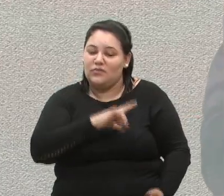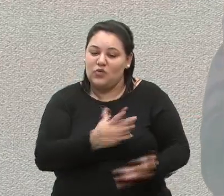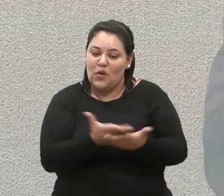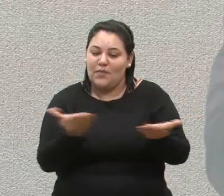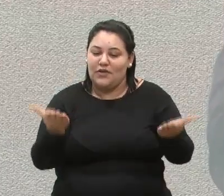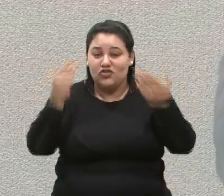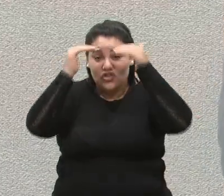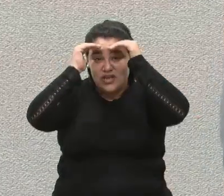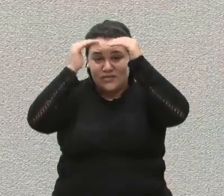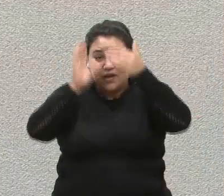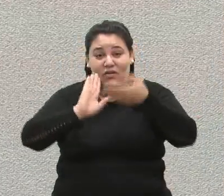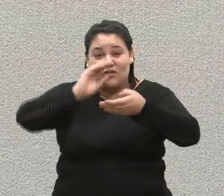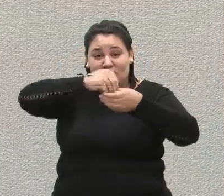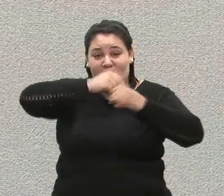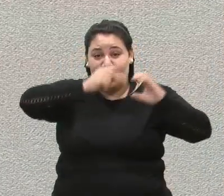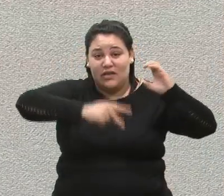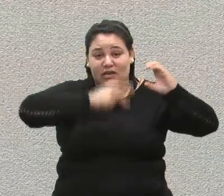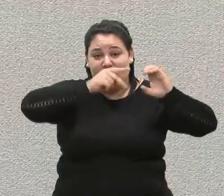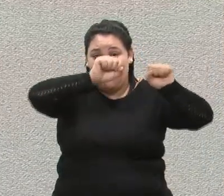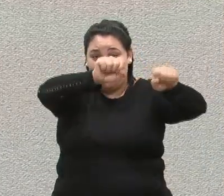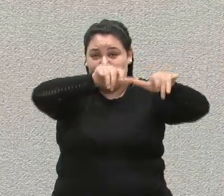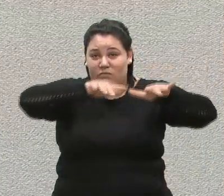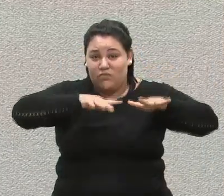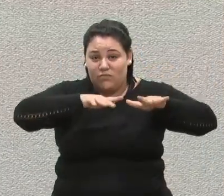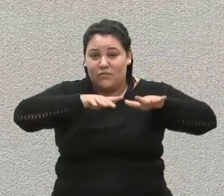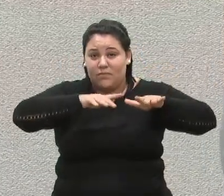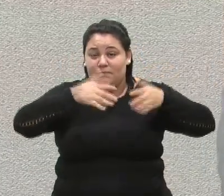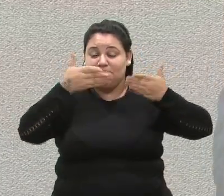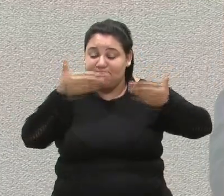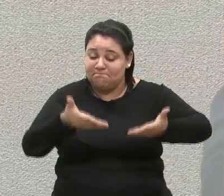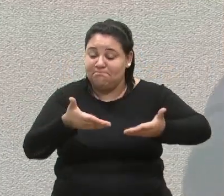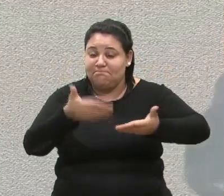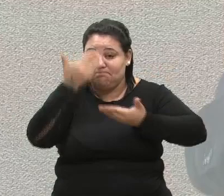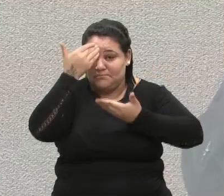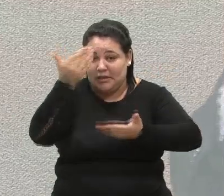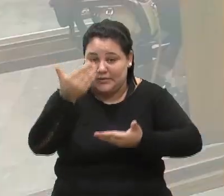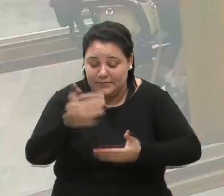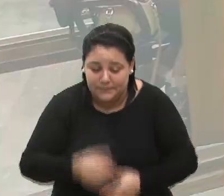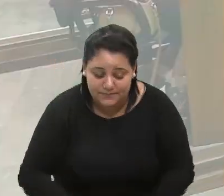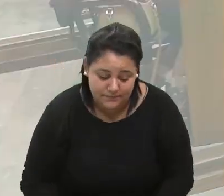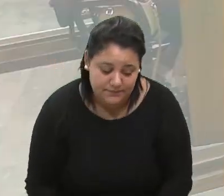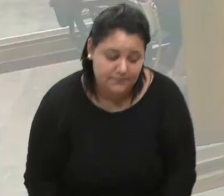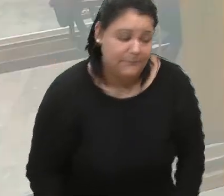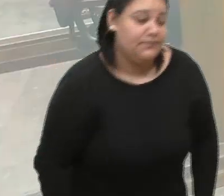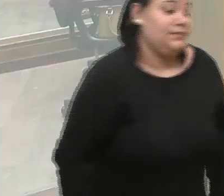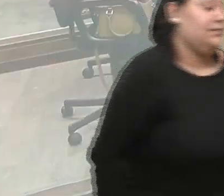dentro desta honrada Câmara de Vereadores. Obrigado. Obrigada, vereador.